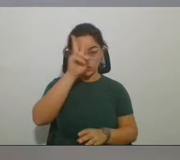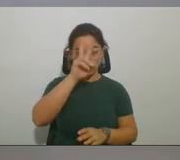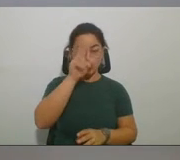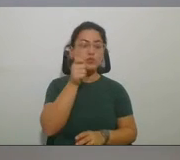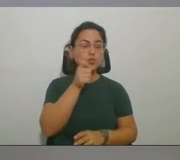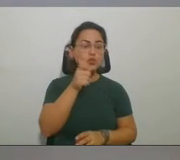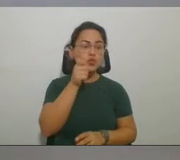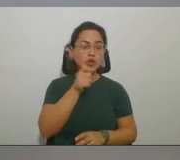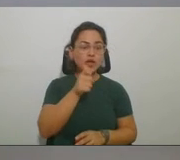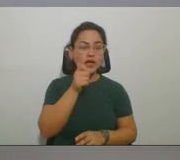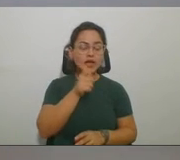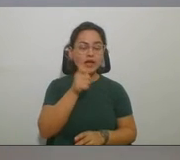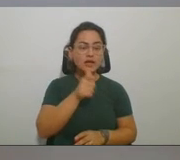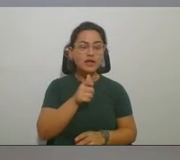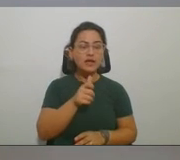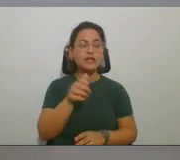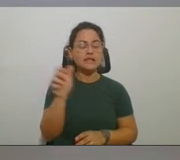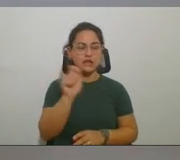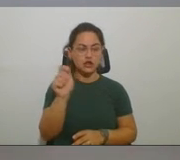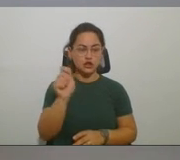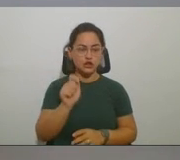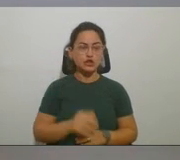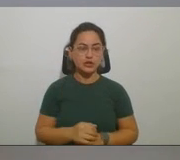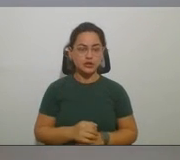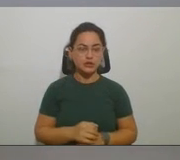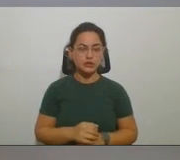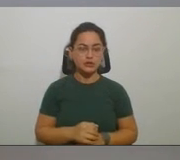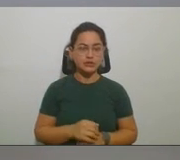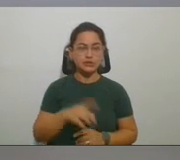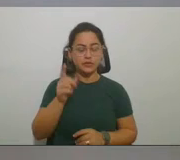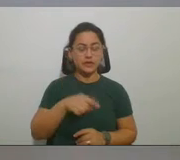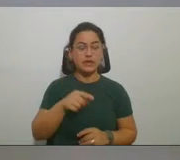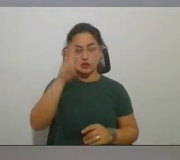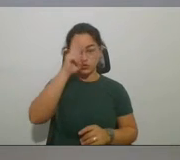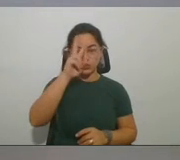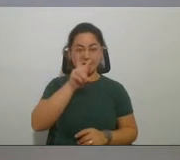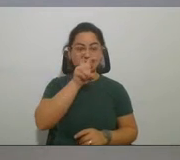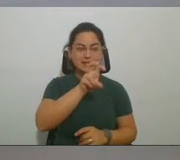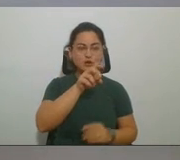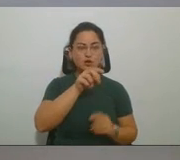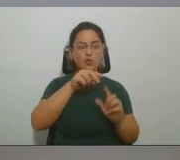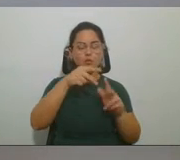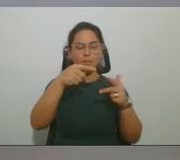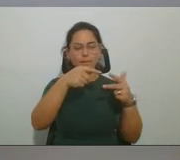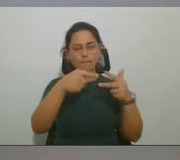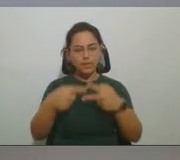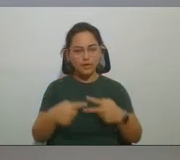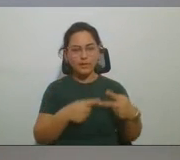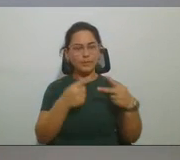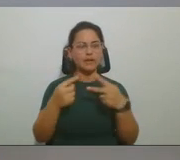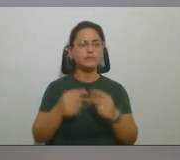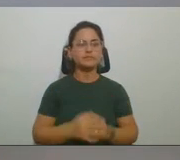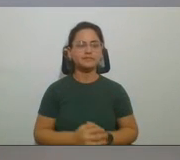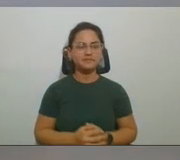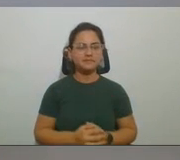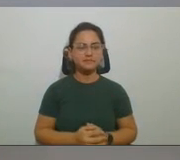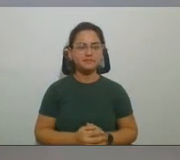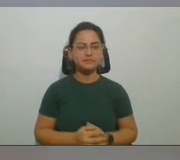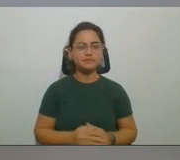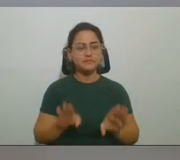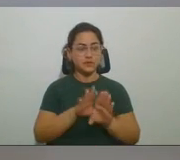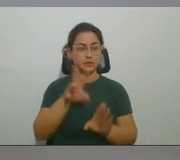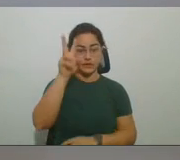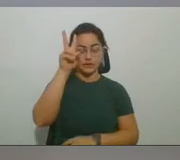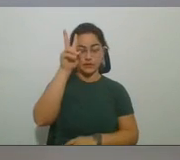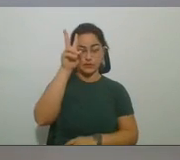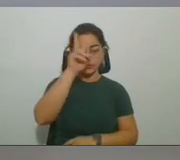en la Sociedad Argentina, Una História de Cinco Siglos, de 2007, Mujeres entre la